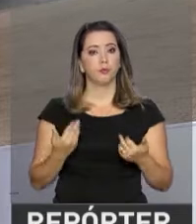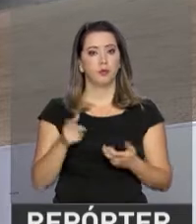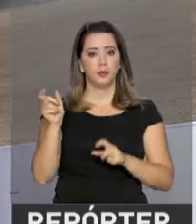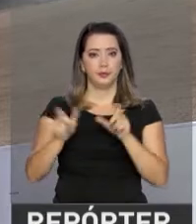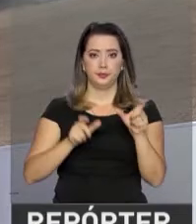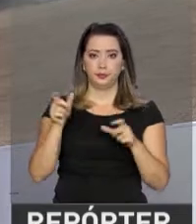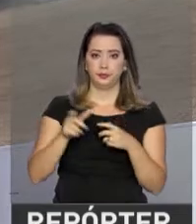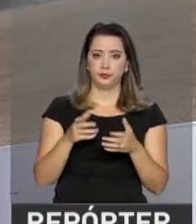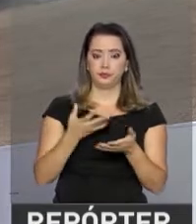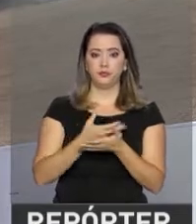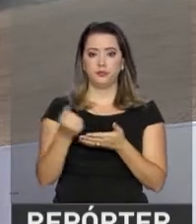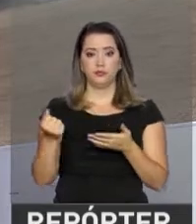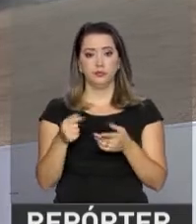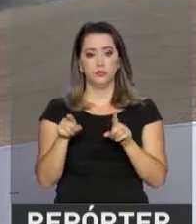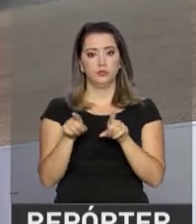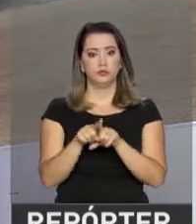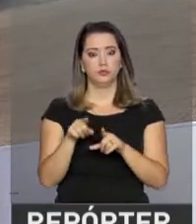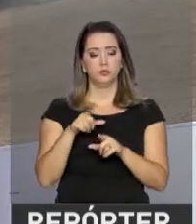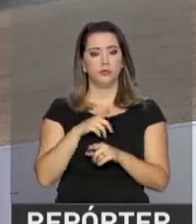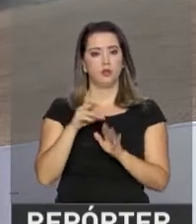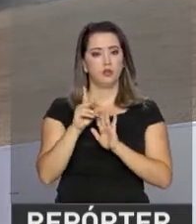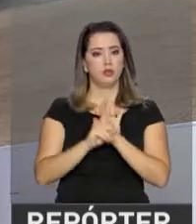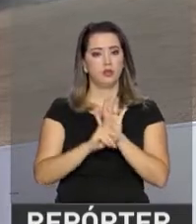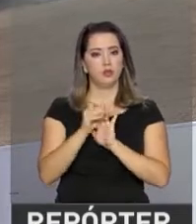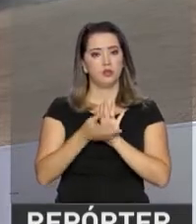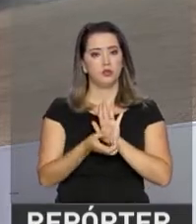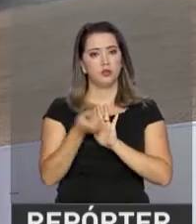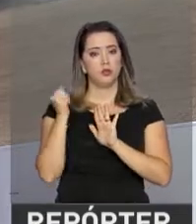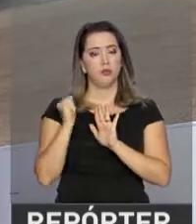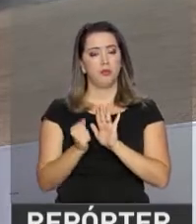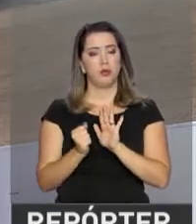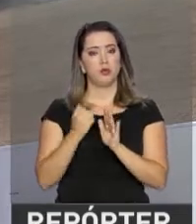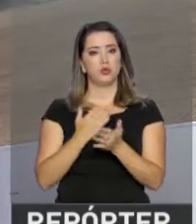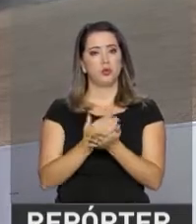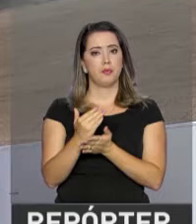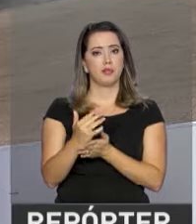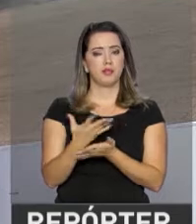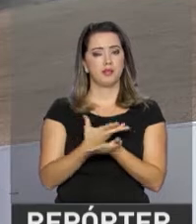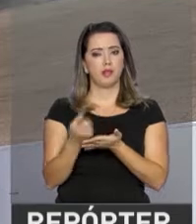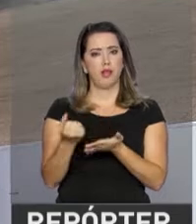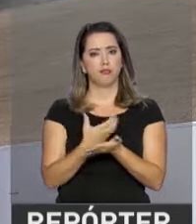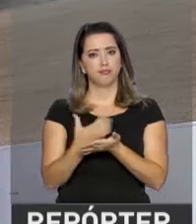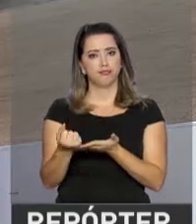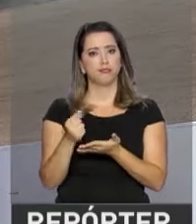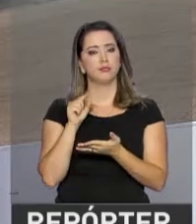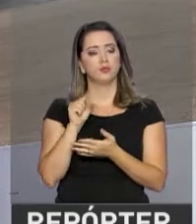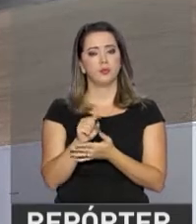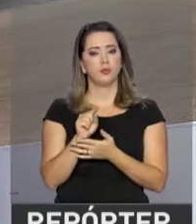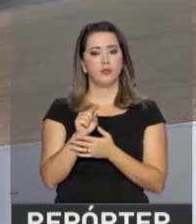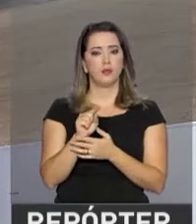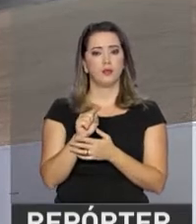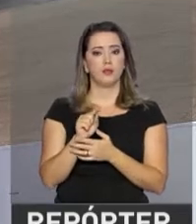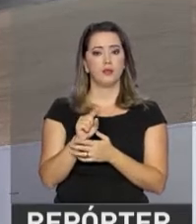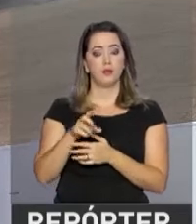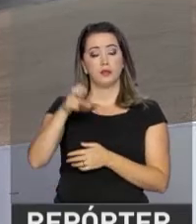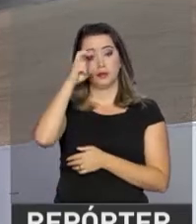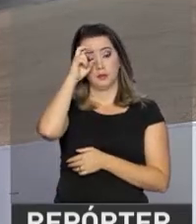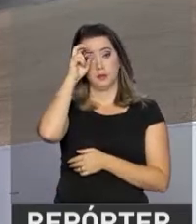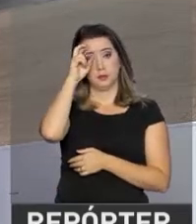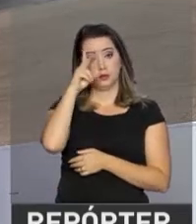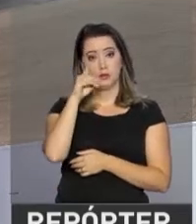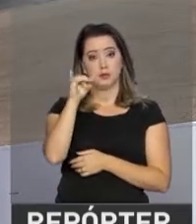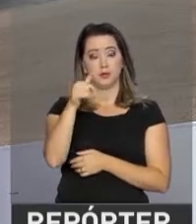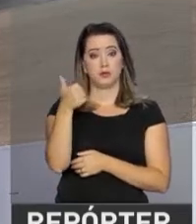beneficiados que tem beneficiários que têm direito a esses aqui podem começar a retirar o dinheiro como você falou roberto nessa quinta feira